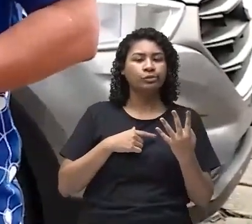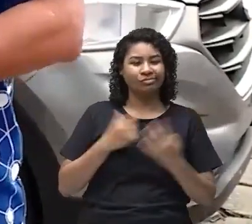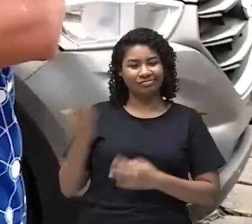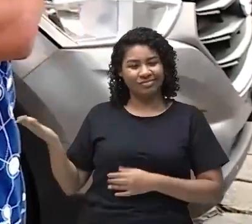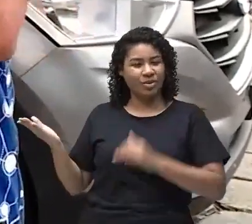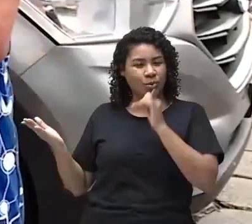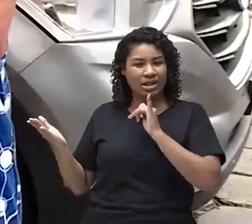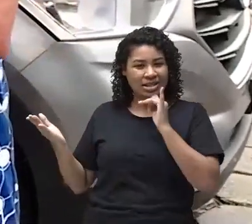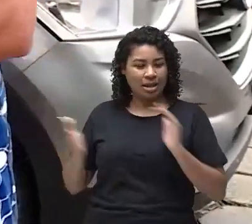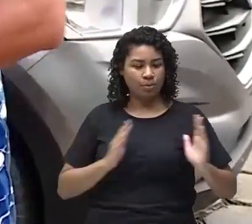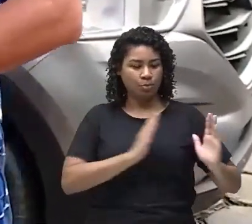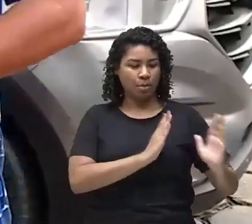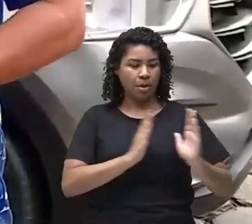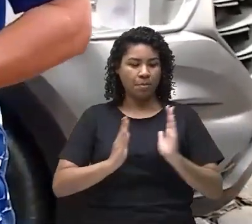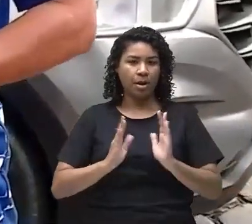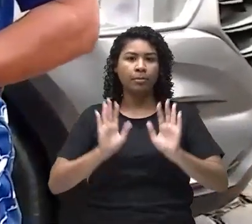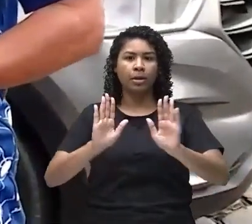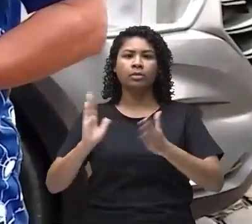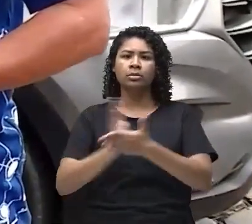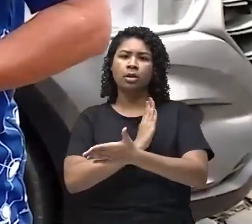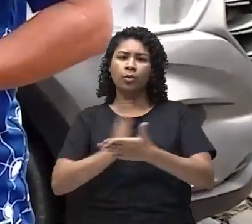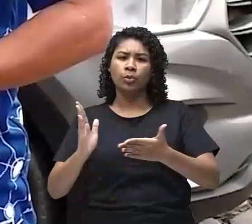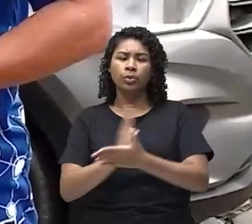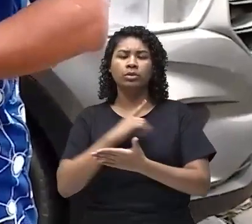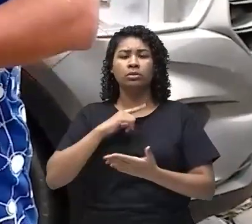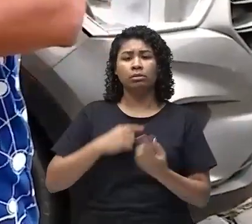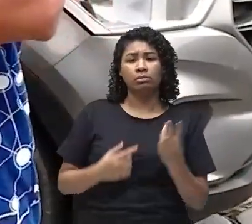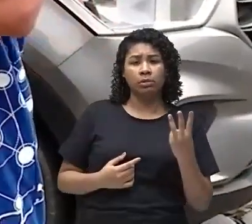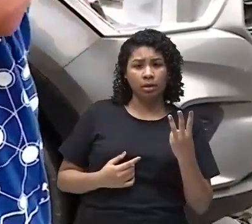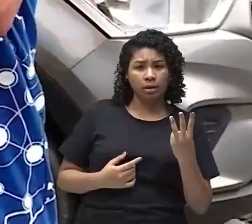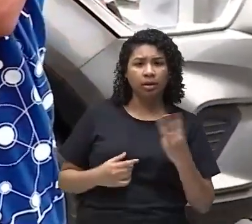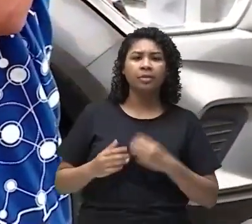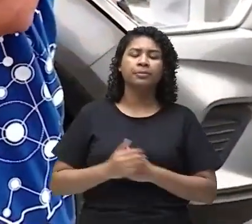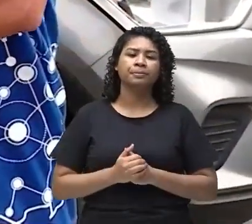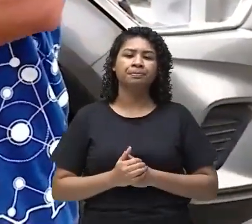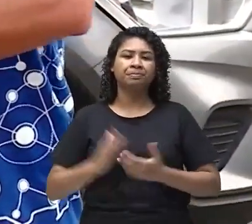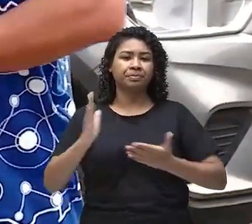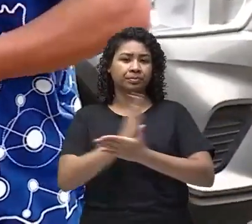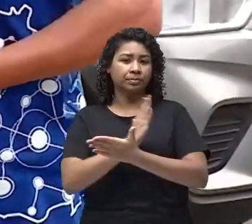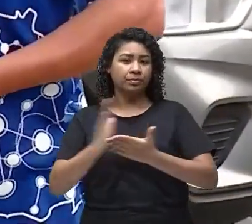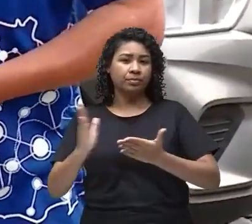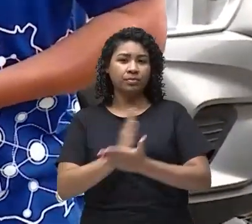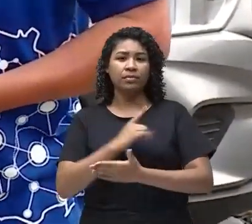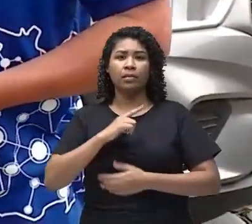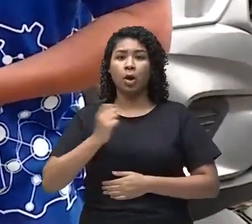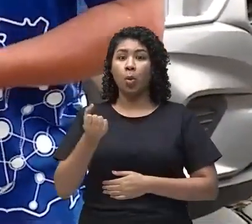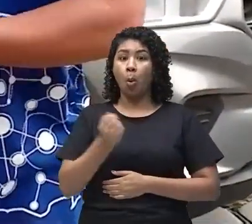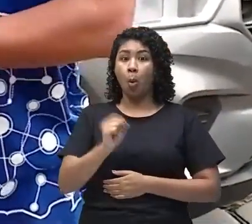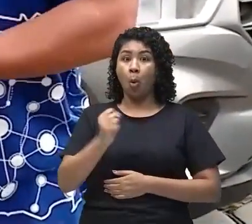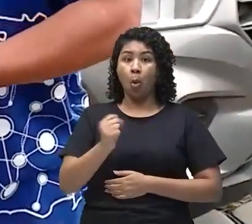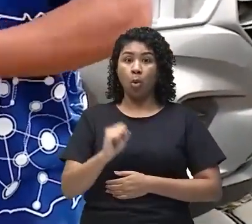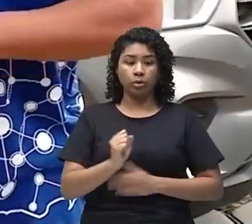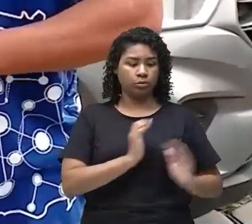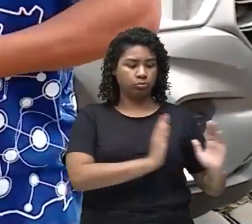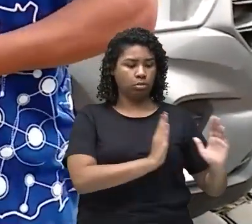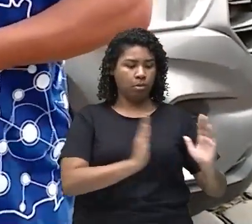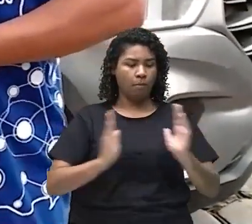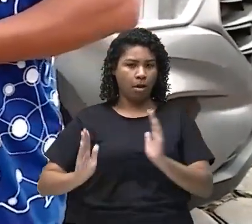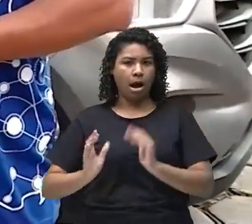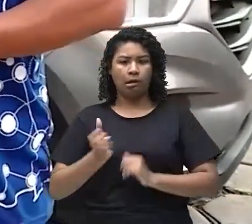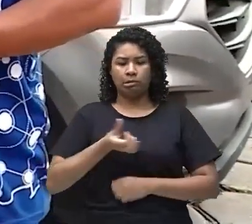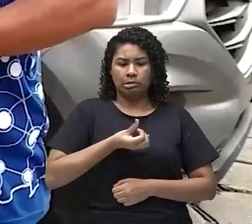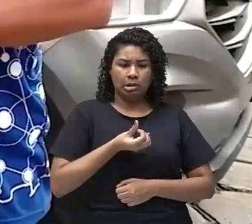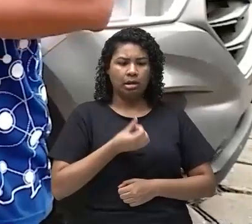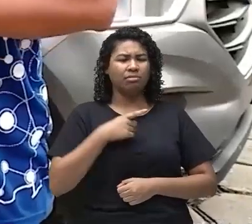hoje em dia já temos veículos com motores de três cilindros temos veículos com motores de 8 cilindros 6 cilindros